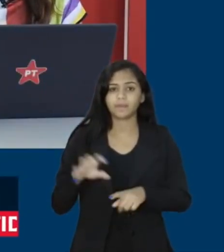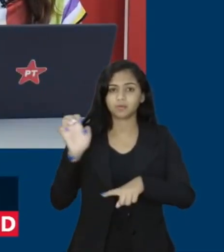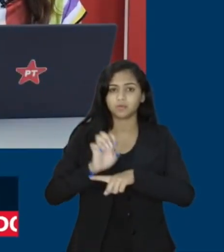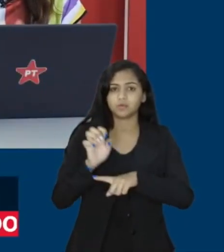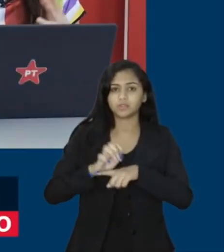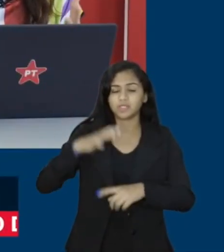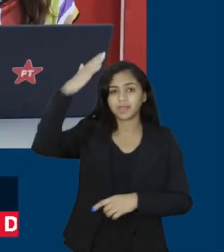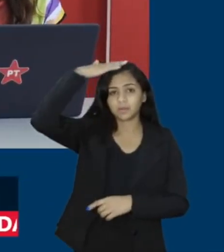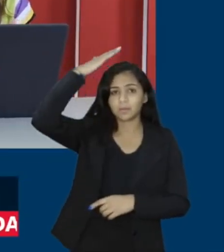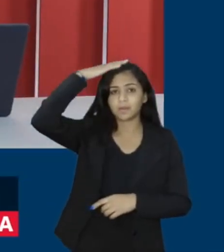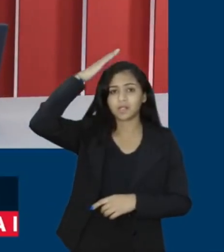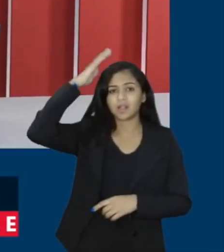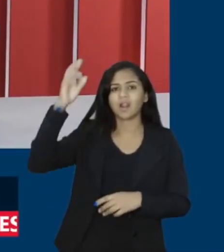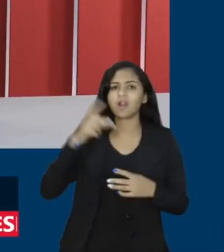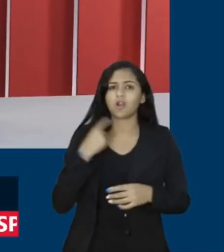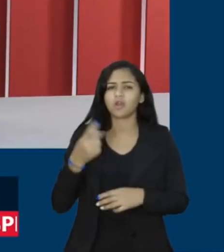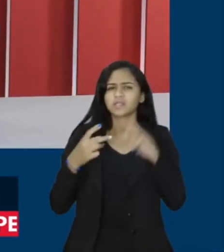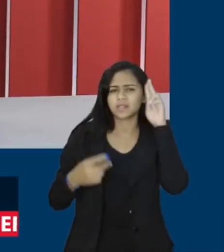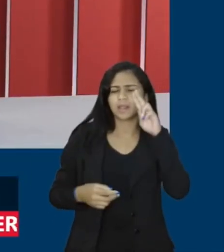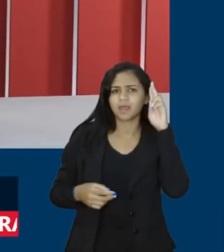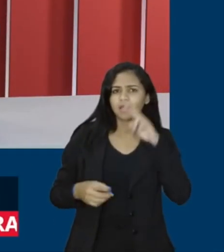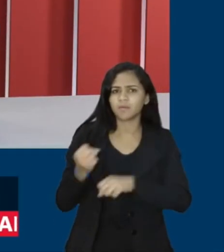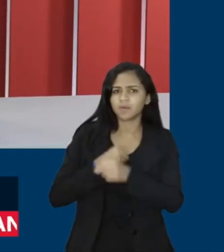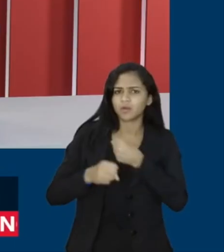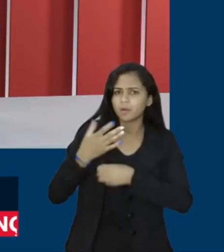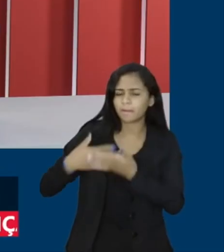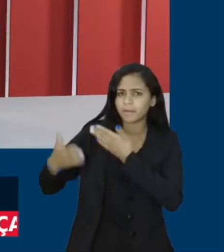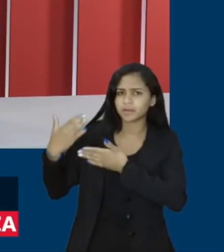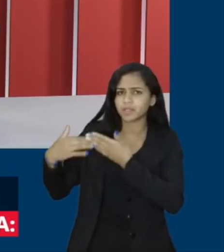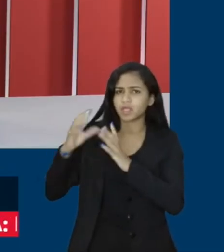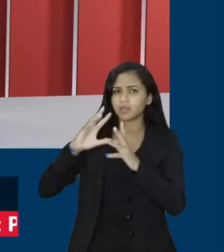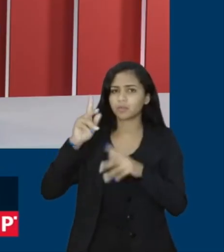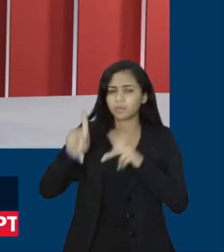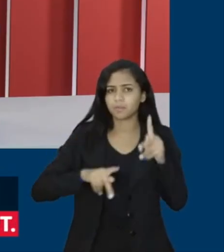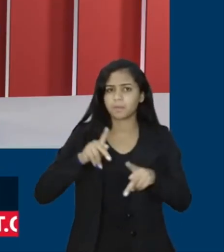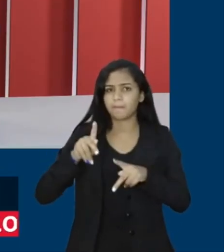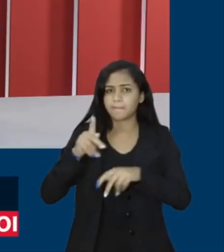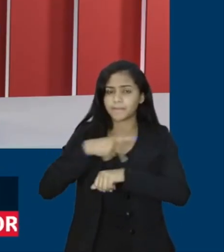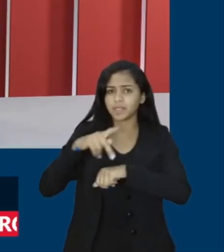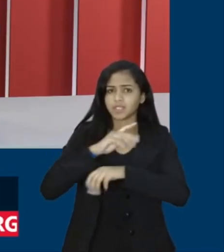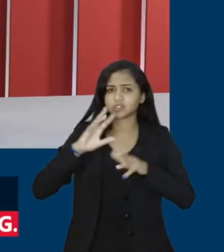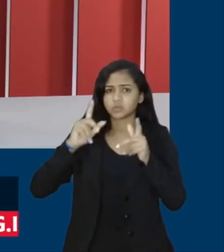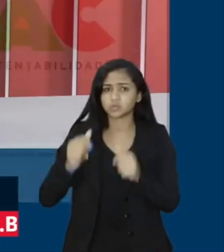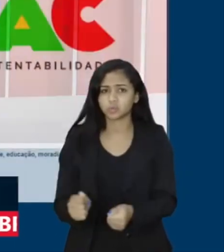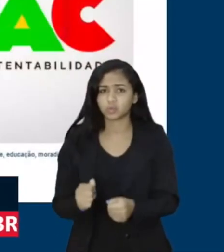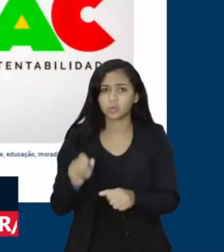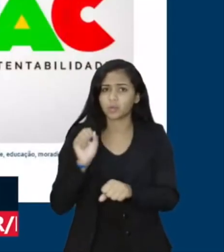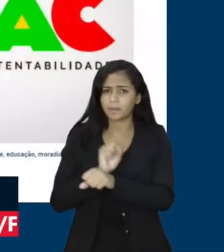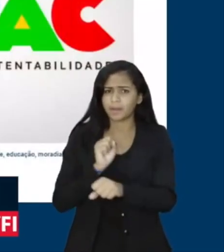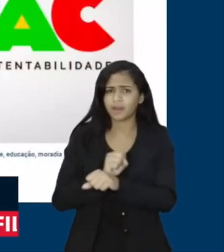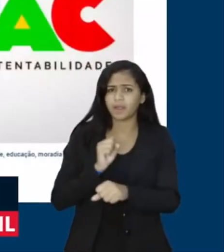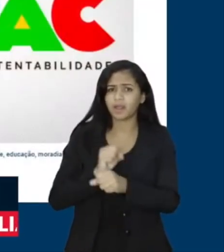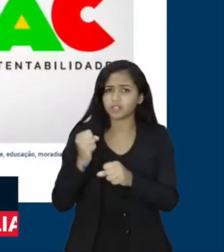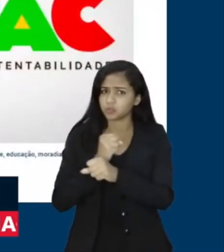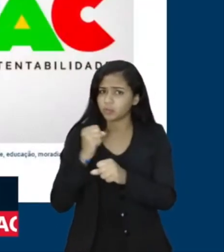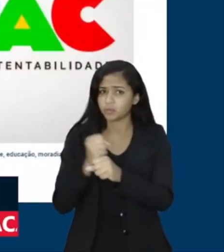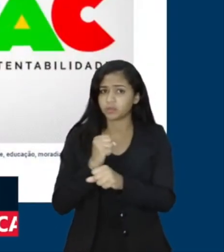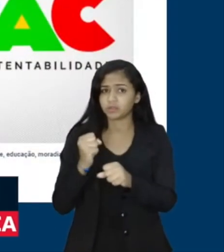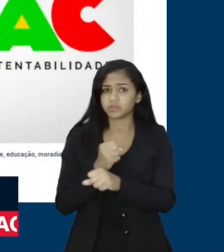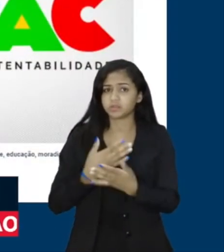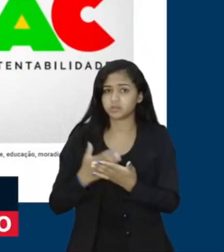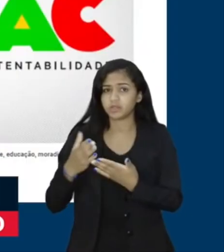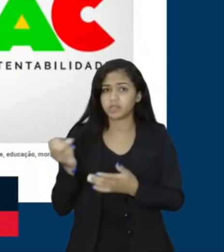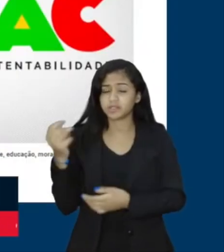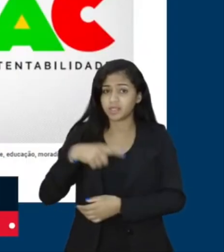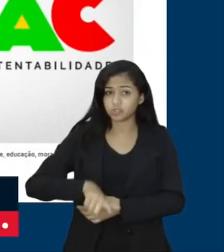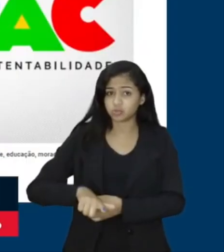do Paraná, a gente lembra, né, que até o ano passado, no país inteiro, muitas obras paradas, muitas obras precisando ser iniciadas, né?